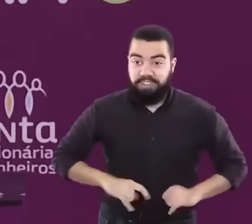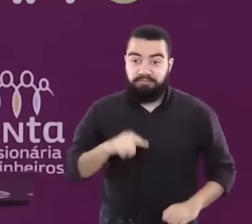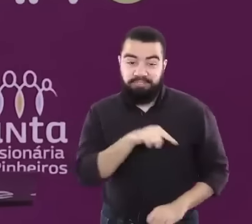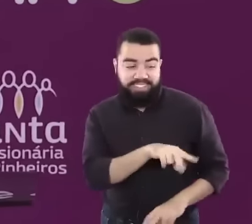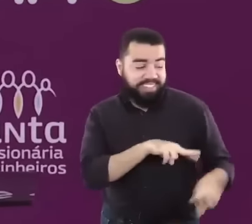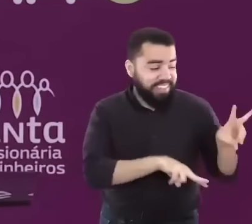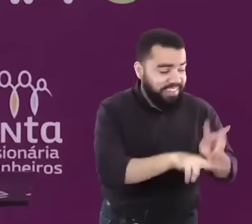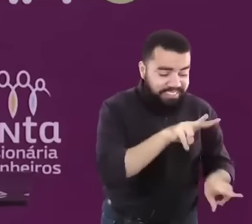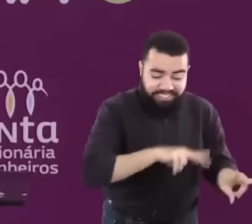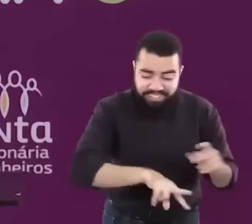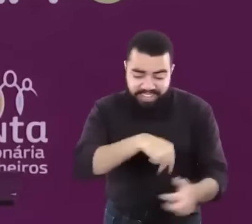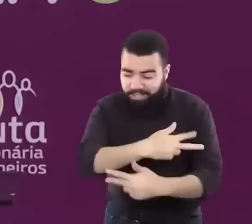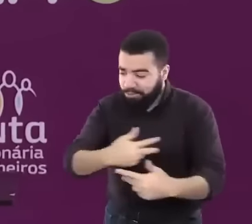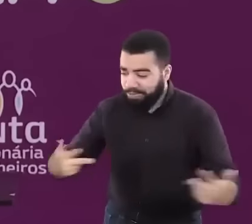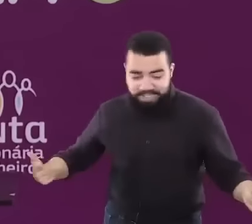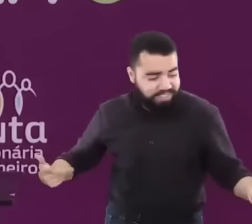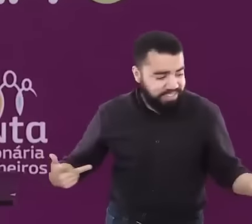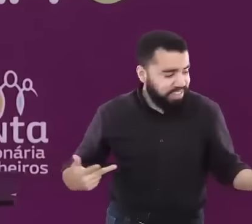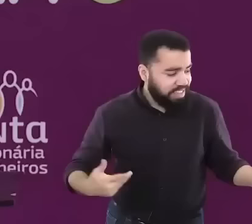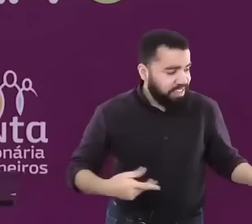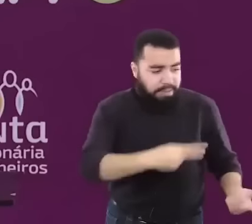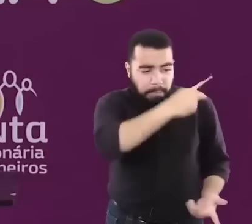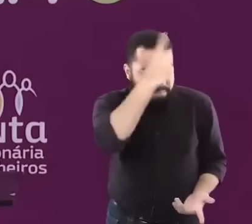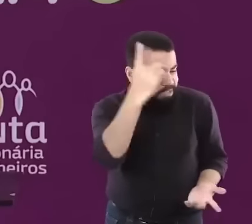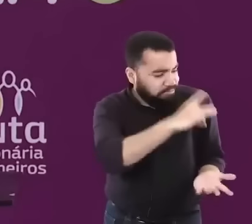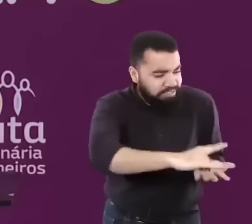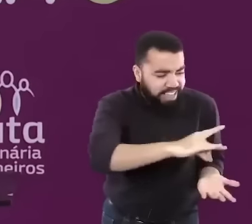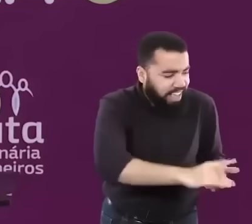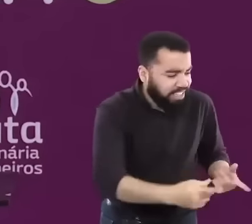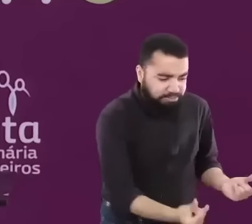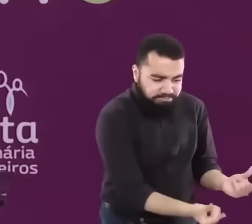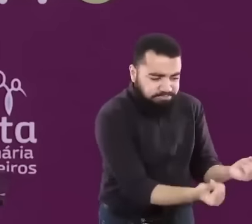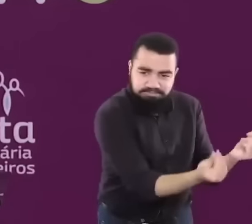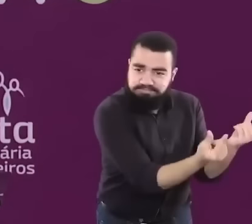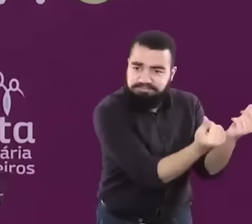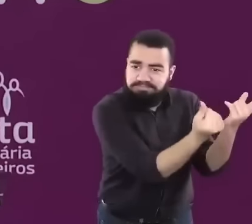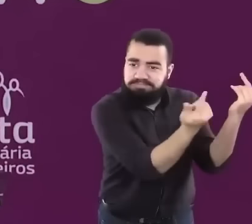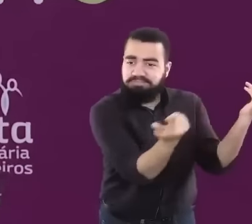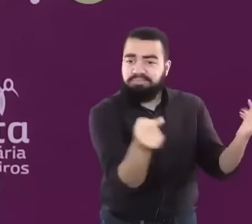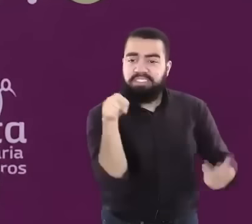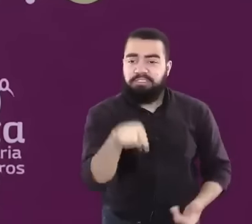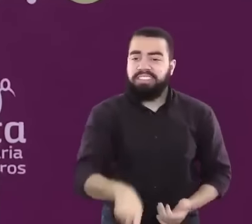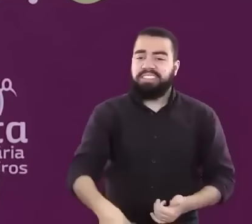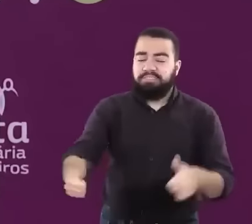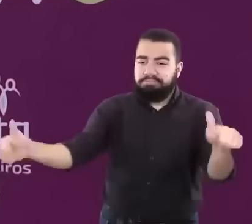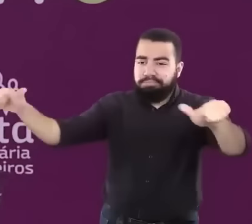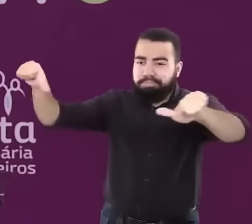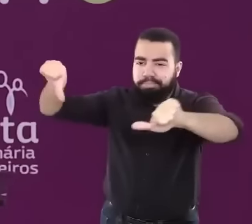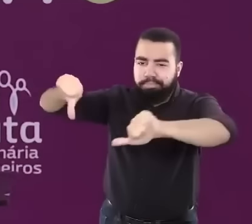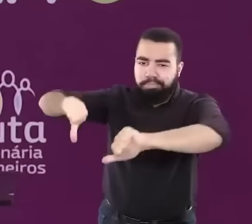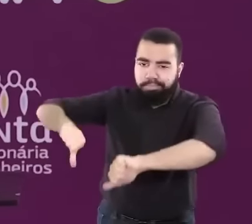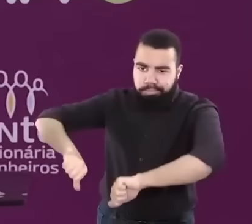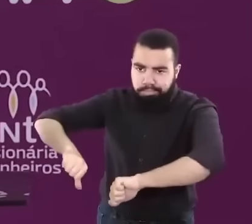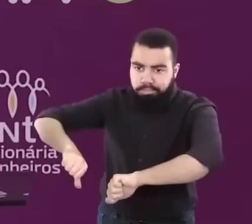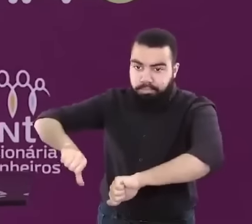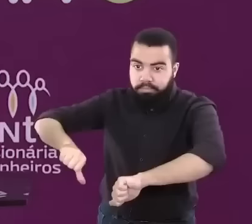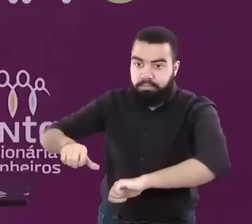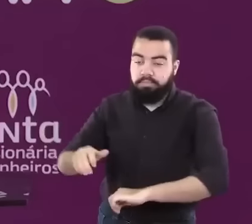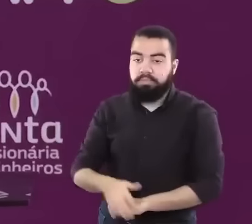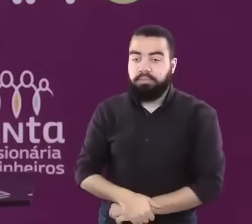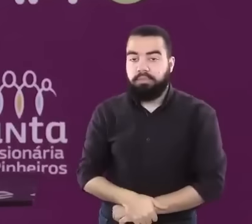vê com a prosperidade daquilo que é errado e para você tudo difícil